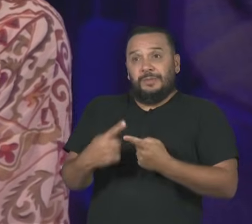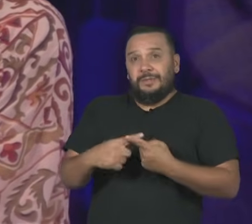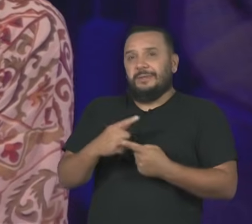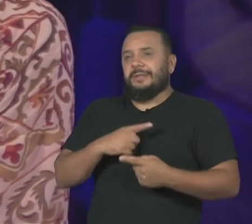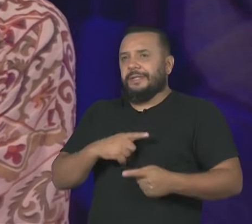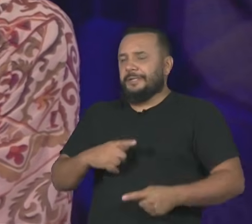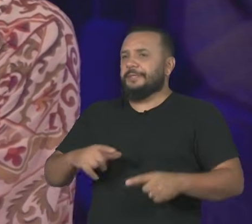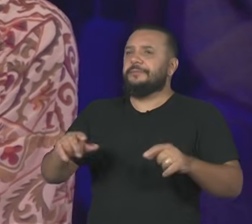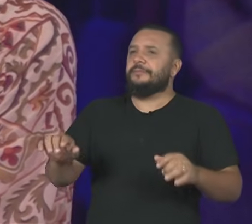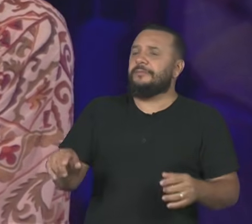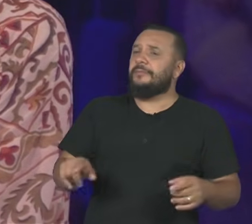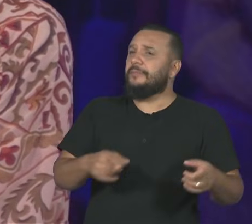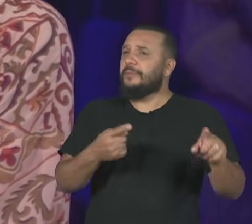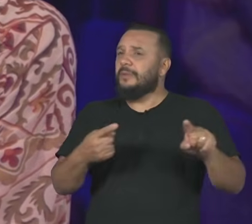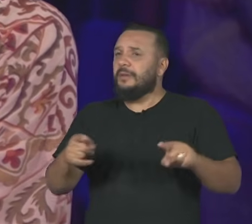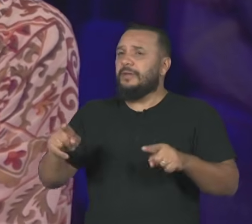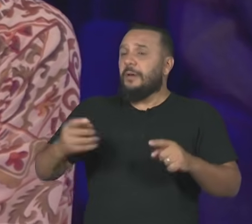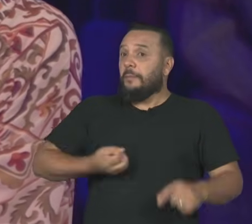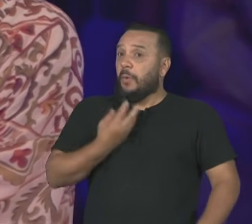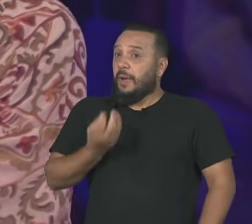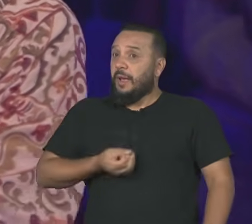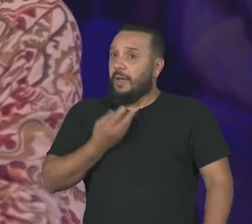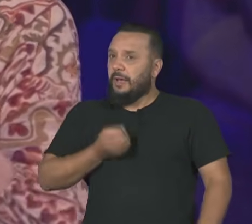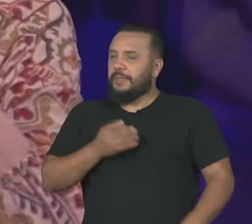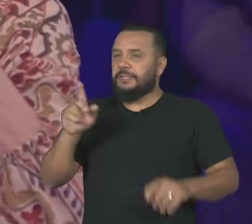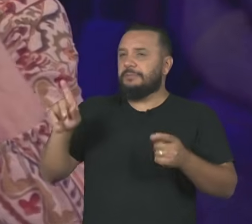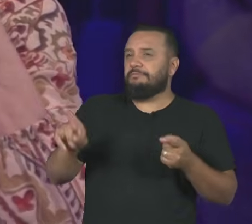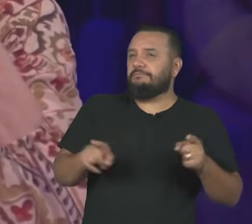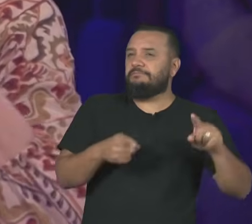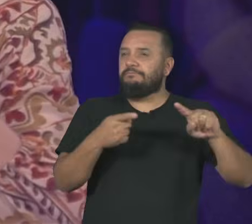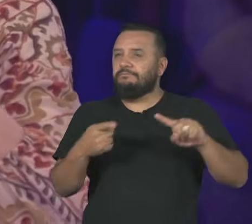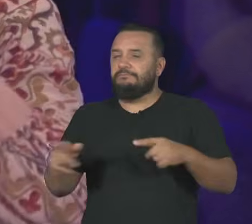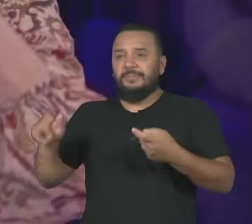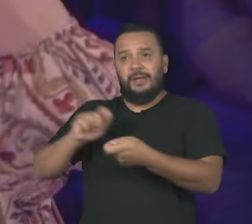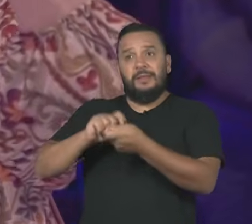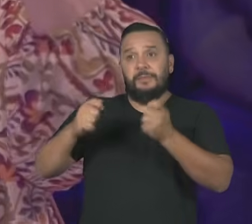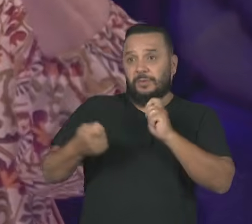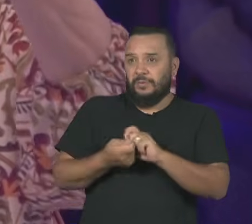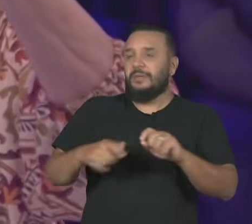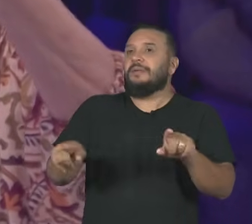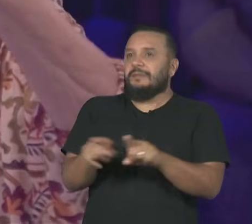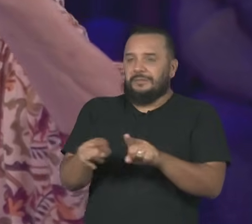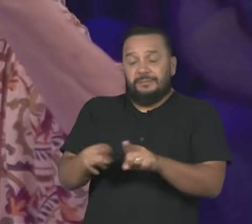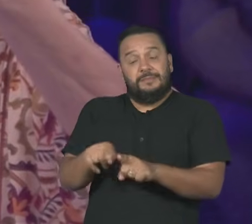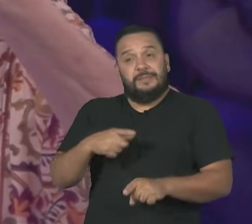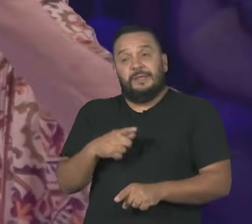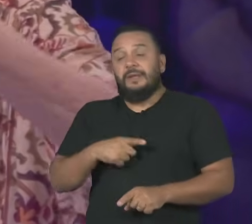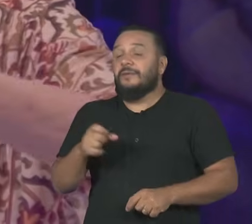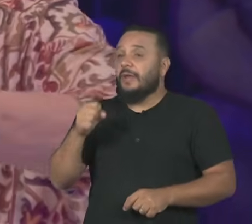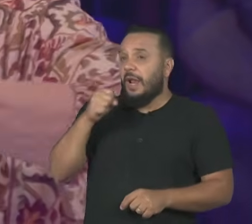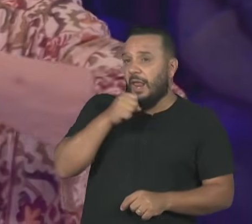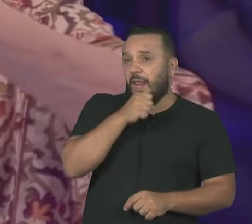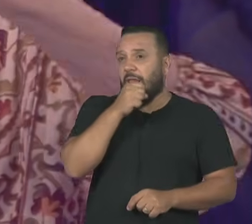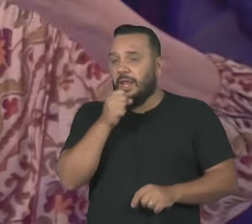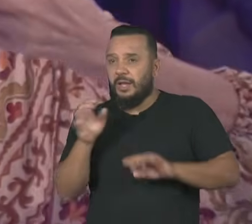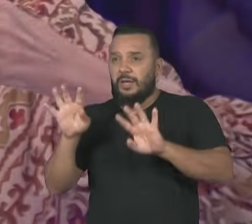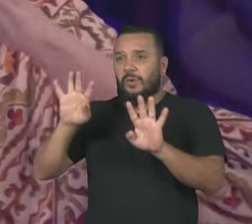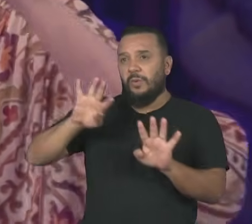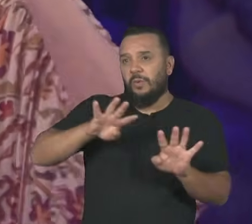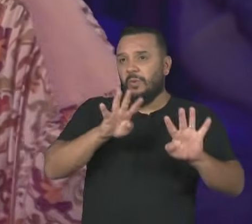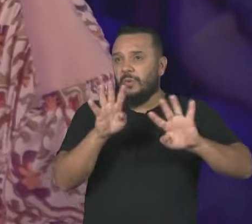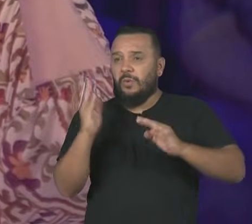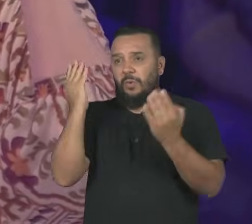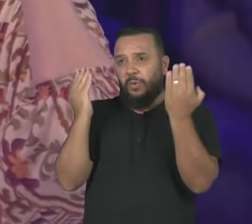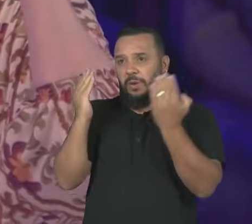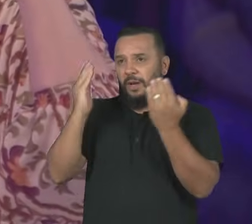musicar os poemas do João Cabral, ele fez música só de coral, que enquanto o Severino